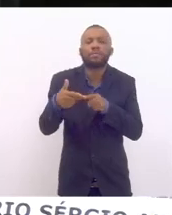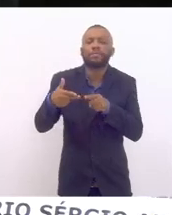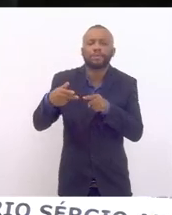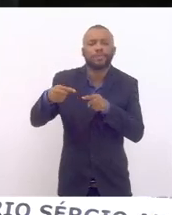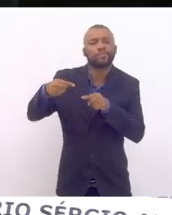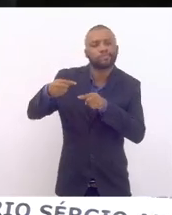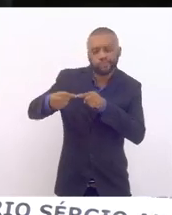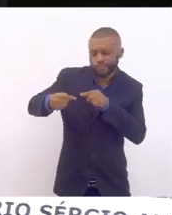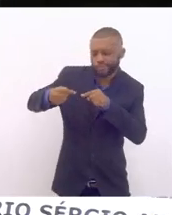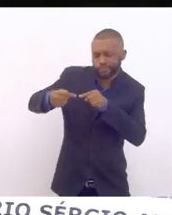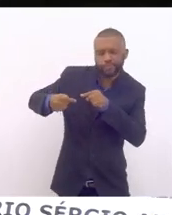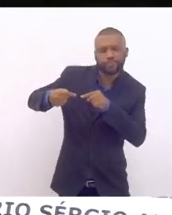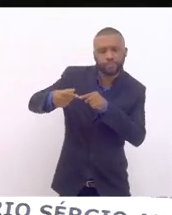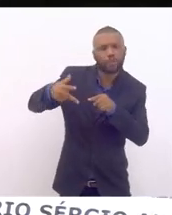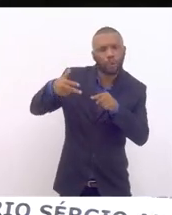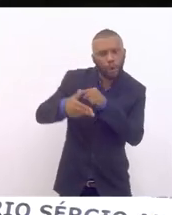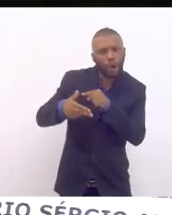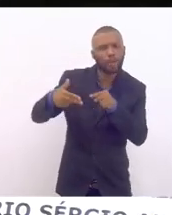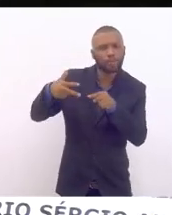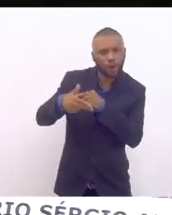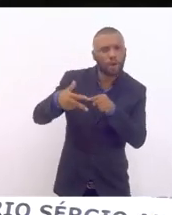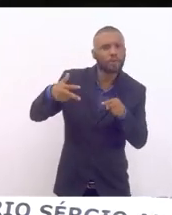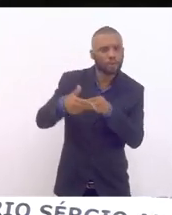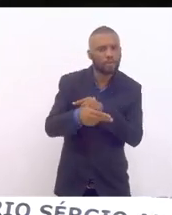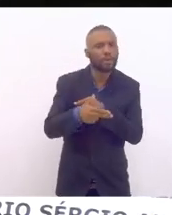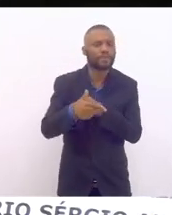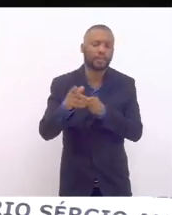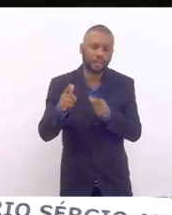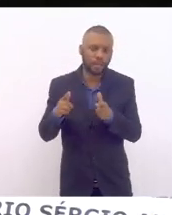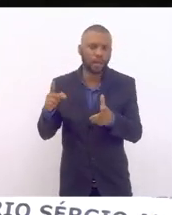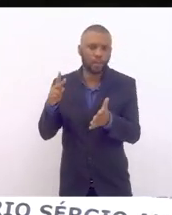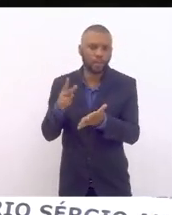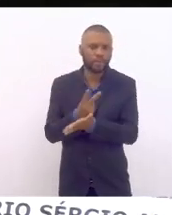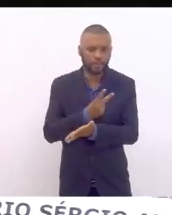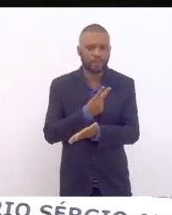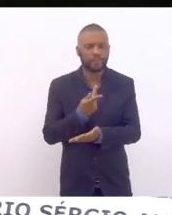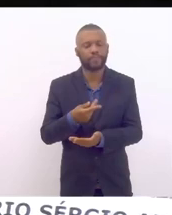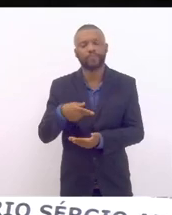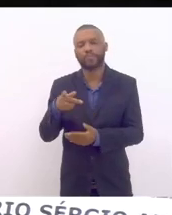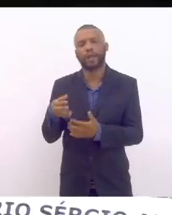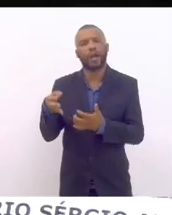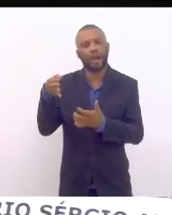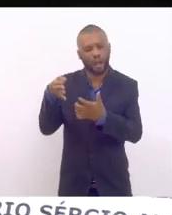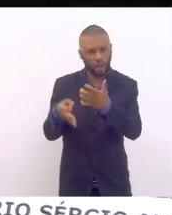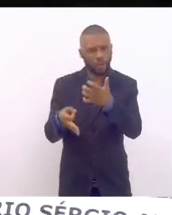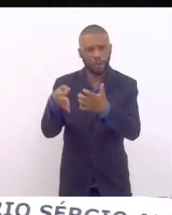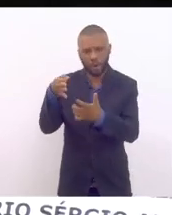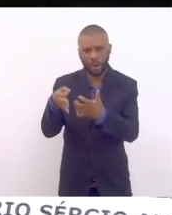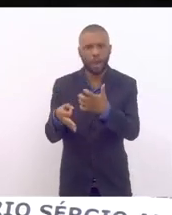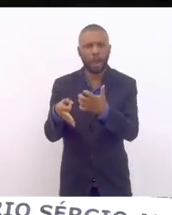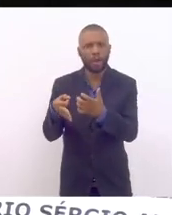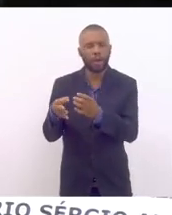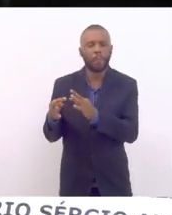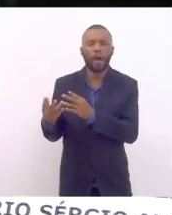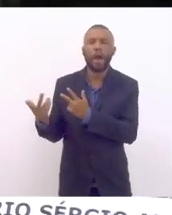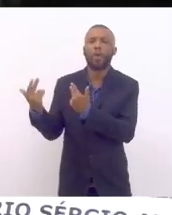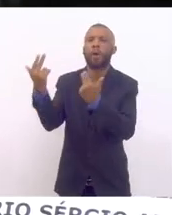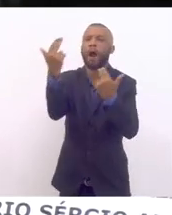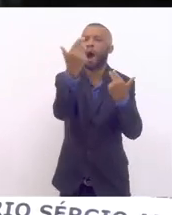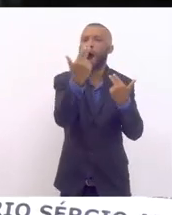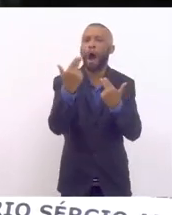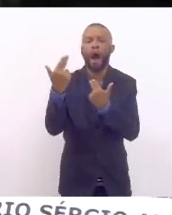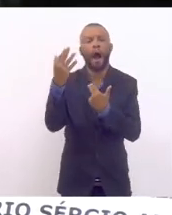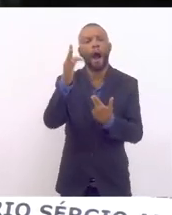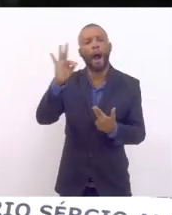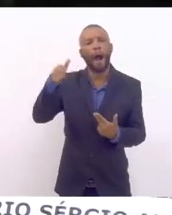no orçamento das Universidades públicas têm provocado a Universidade Federal Rural do Rio de Janeiro como todas as outras instituições